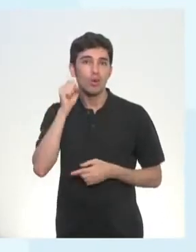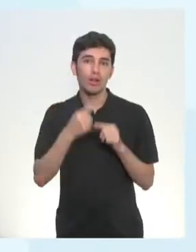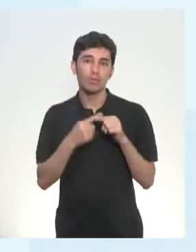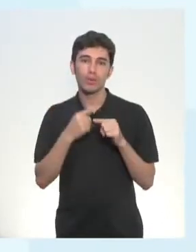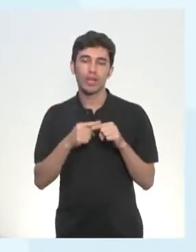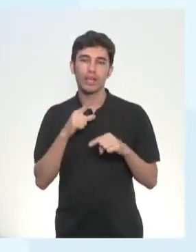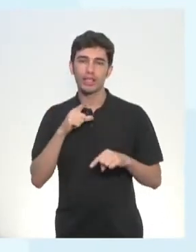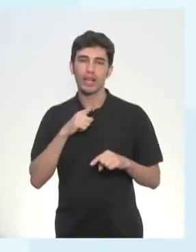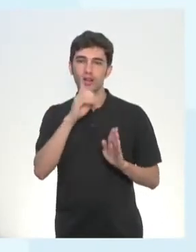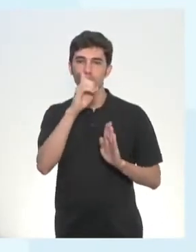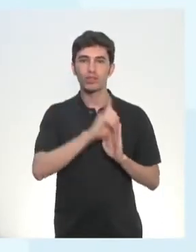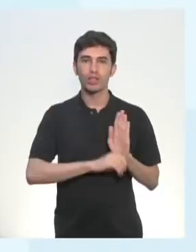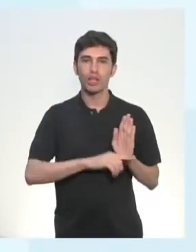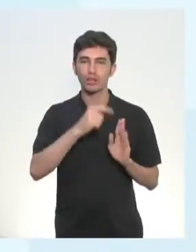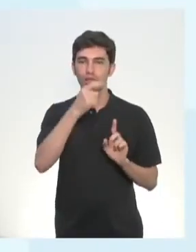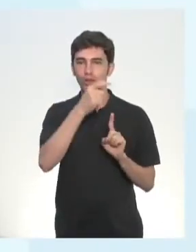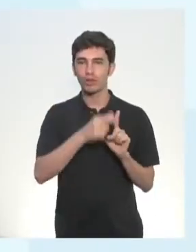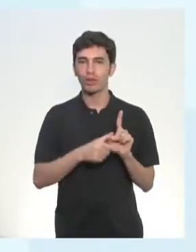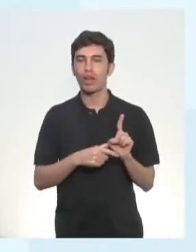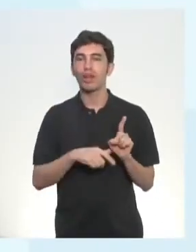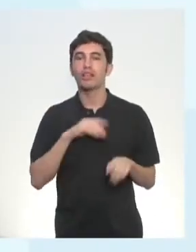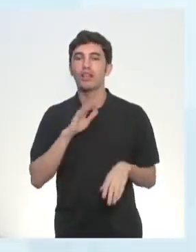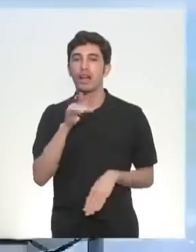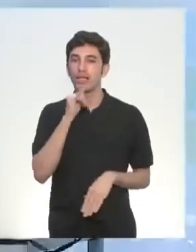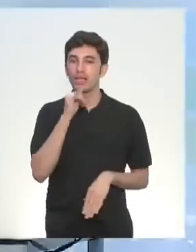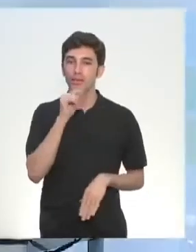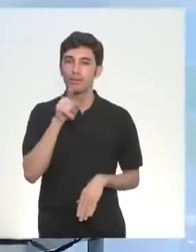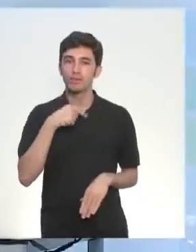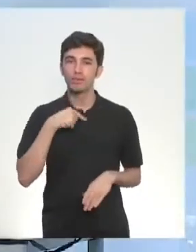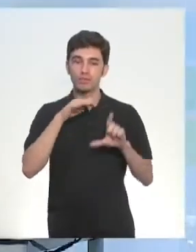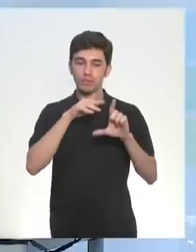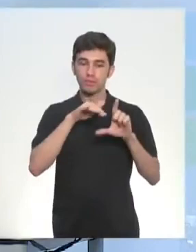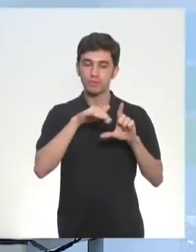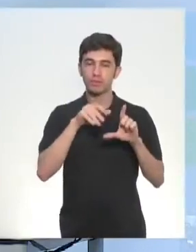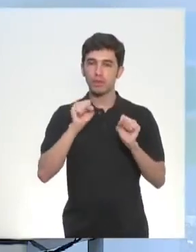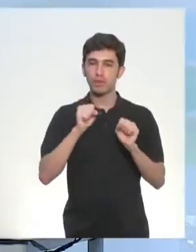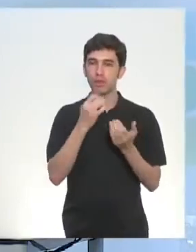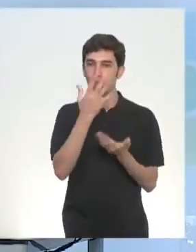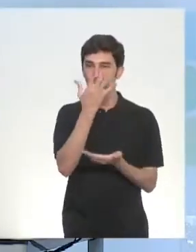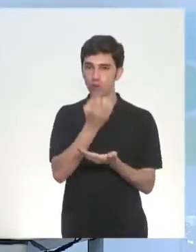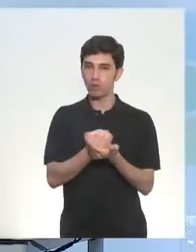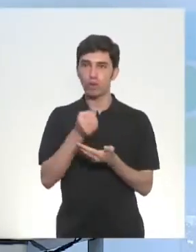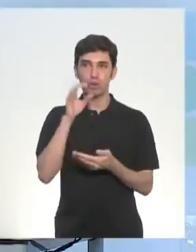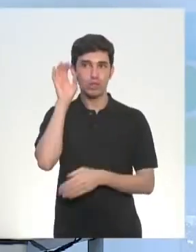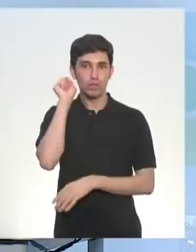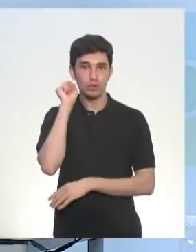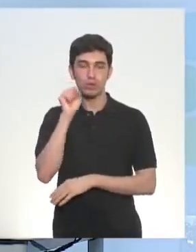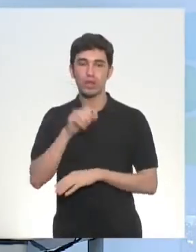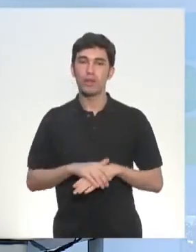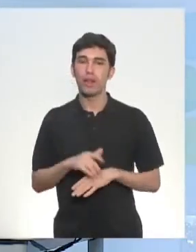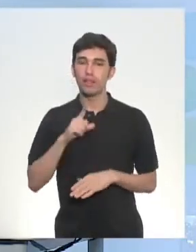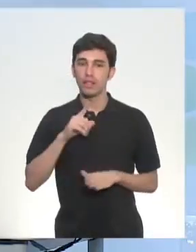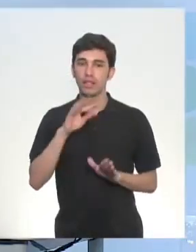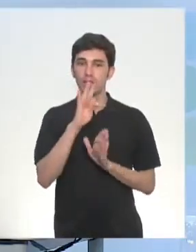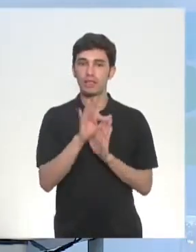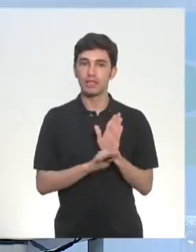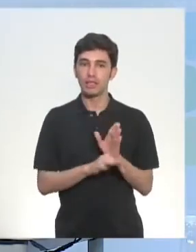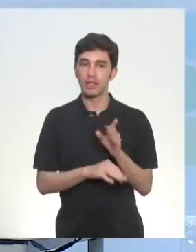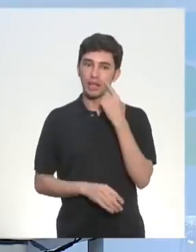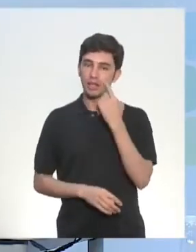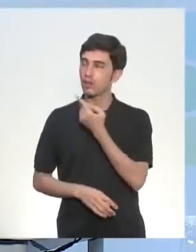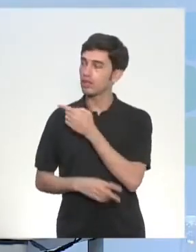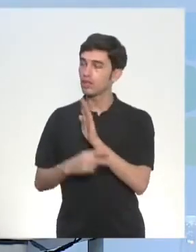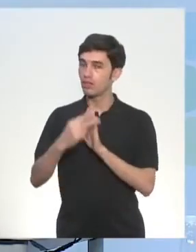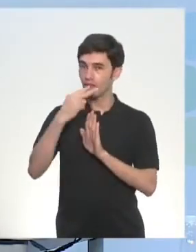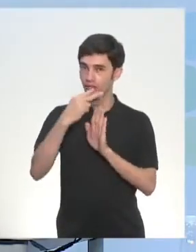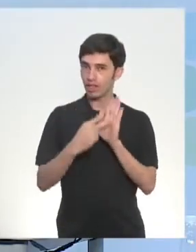QR Code, né? Você vai lá e faz o download aqui do áudio e você consegue ouvir. Bom, a gente tem esse texto aqui para vocês, né? A gente vai fazer a leitura